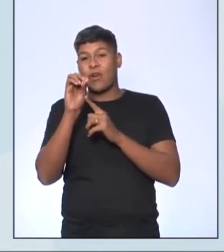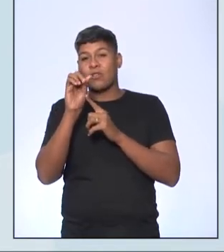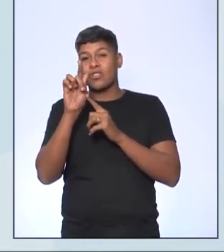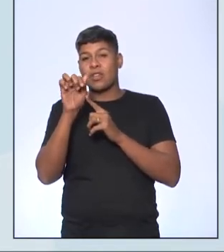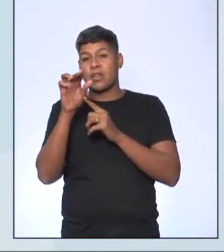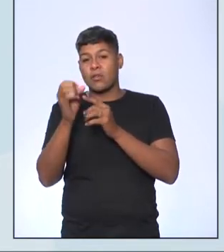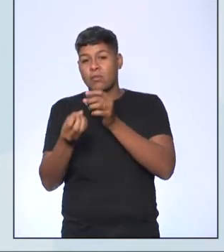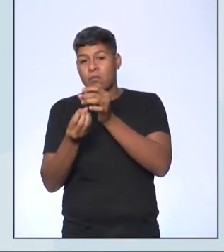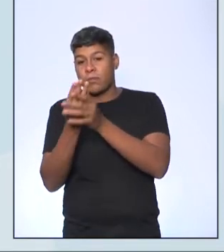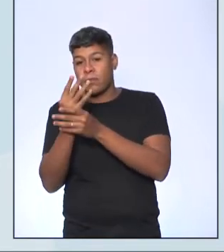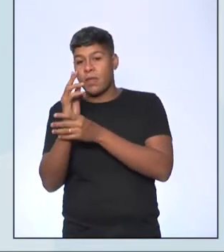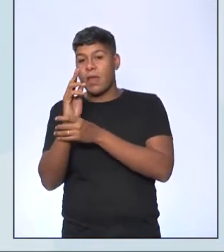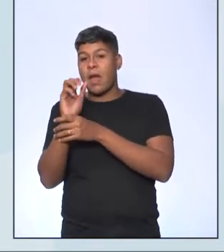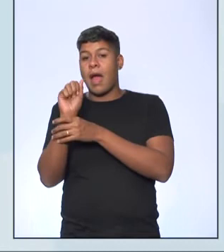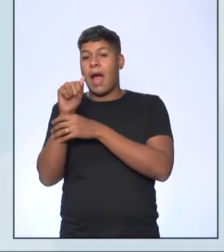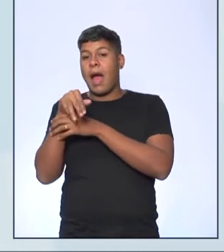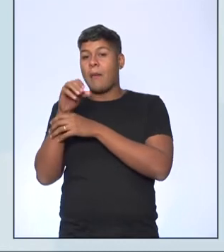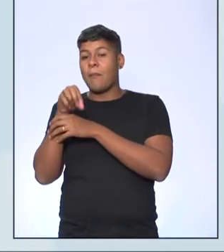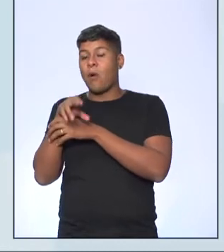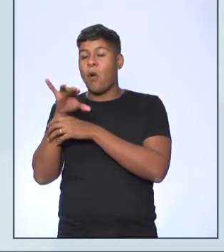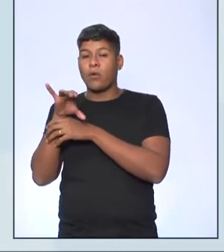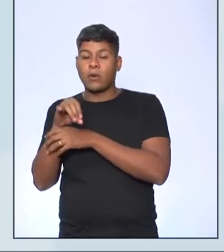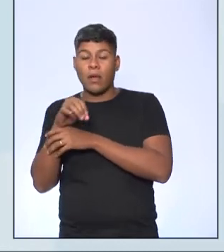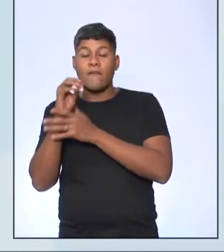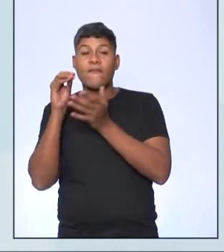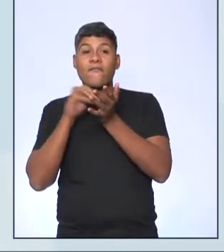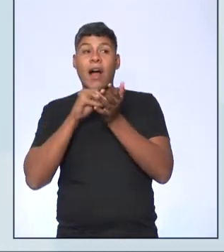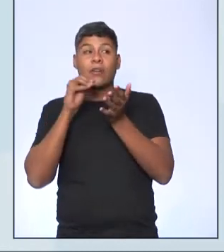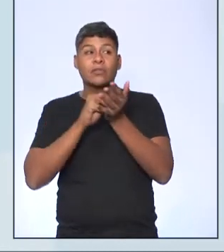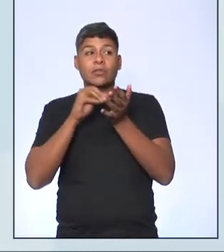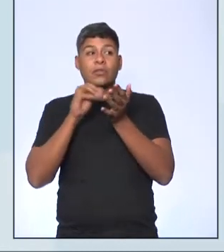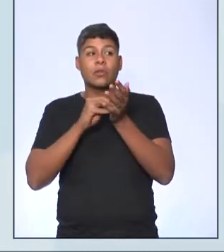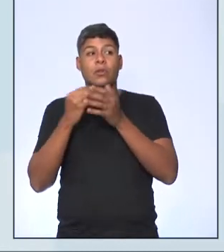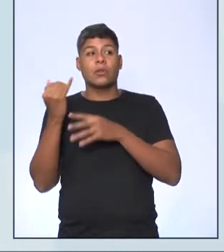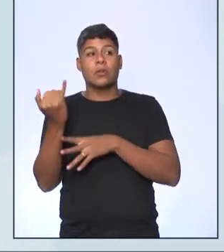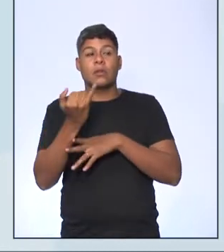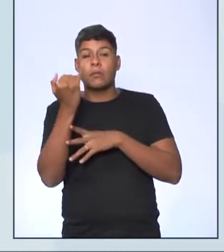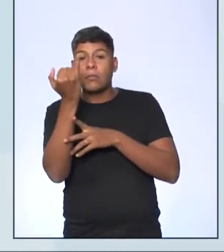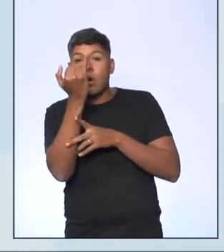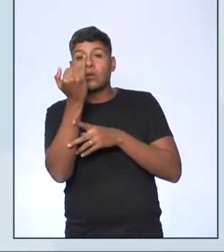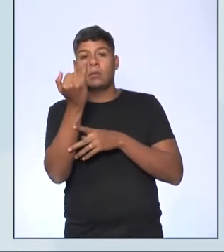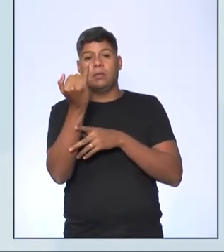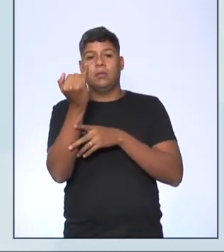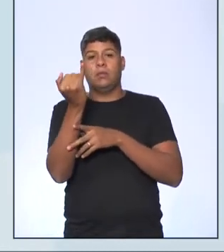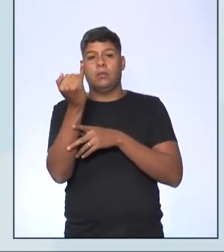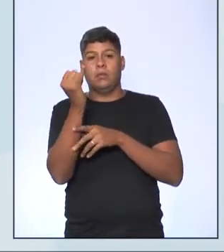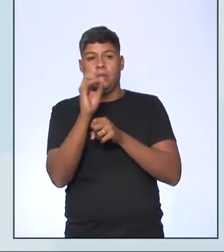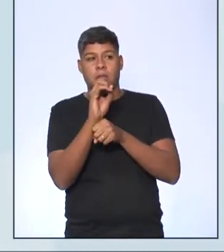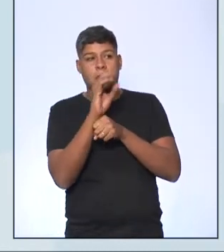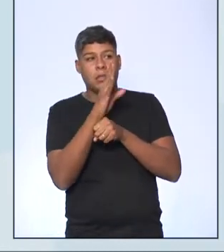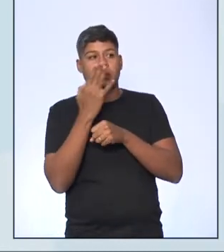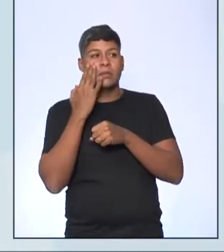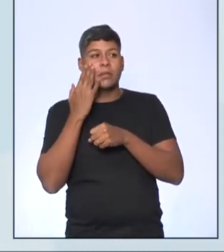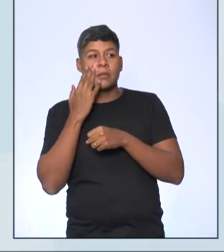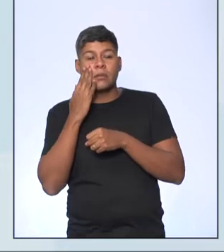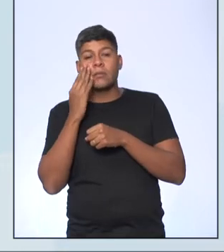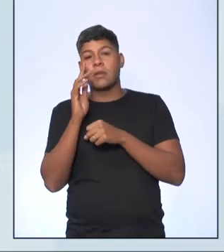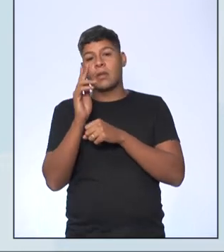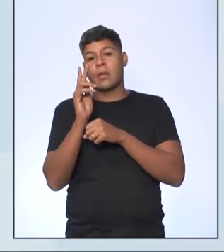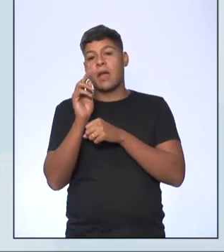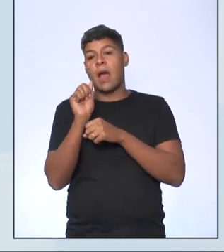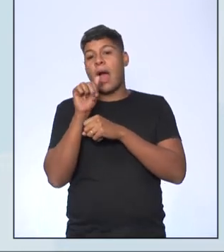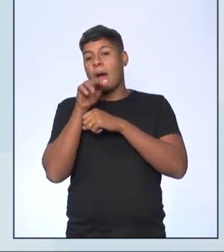amônia. Poxa vida, gente, faltou um detalhe muito importante aí nesse slide, tá? Nessa reação da